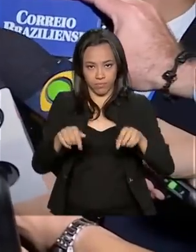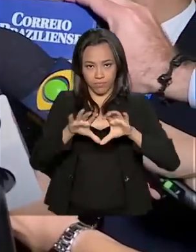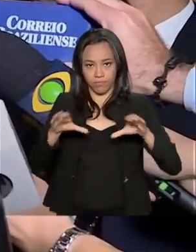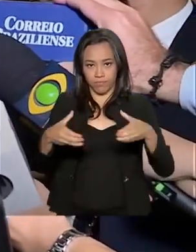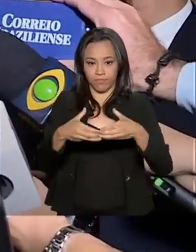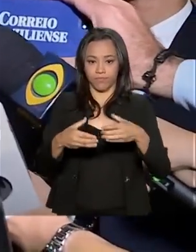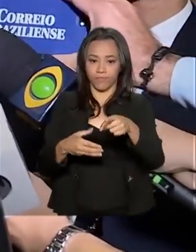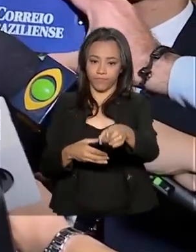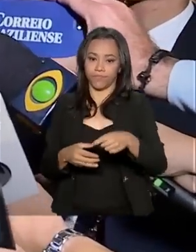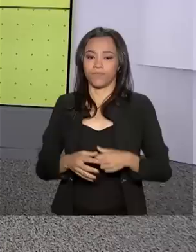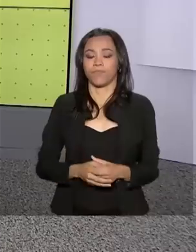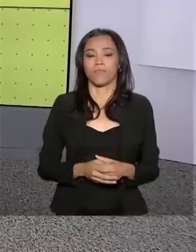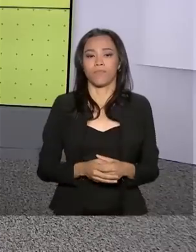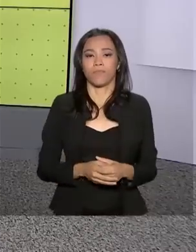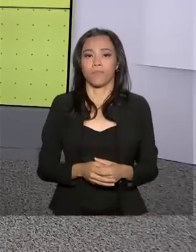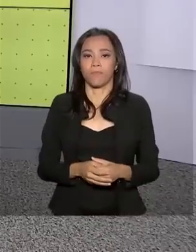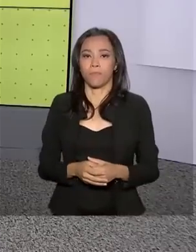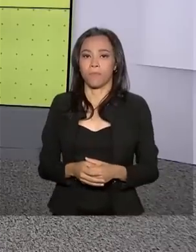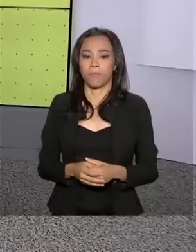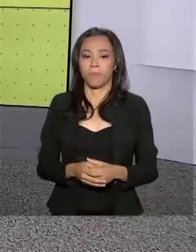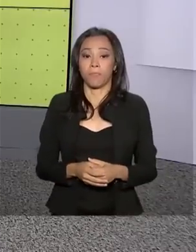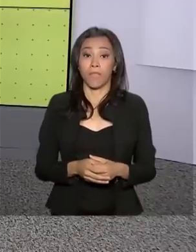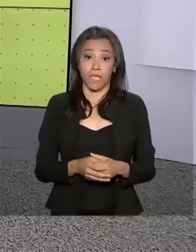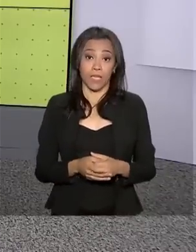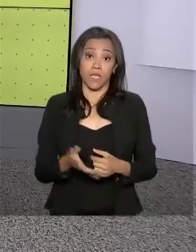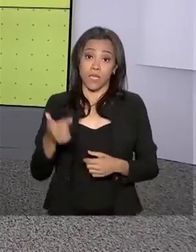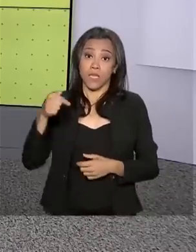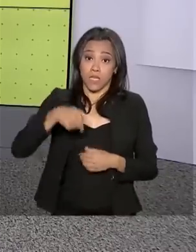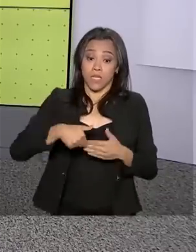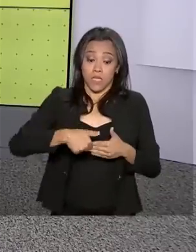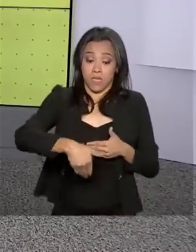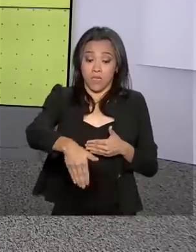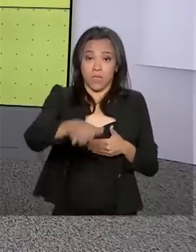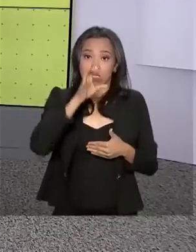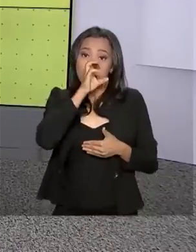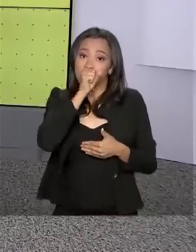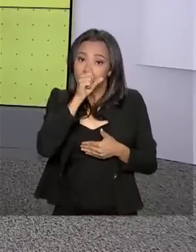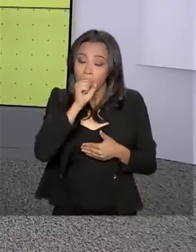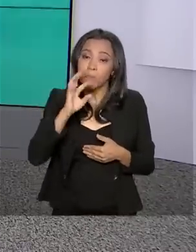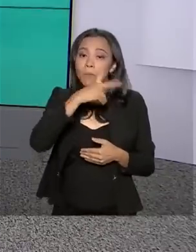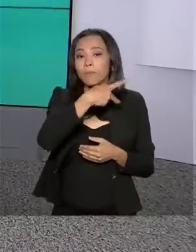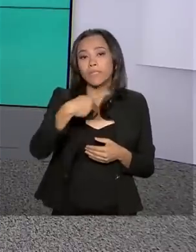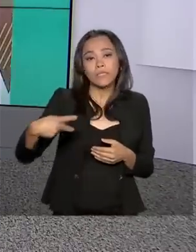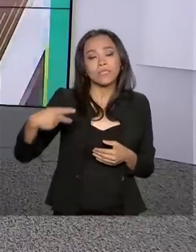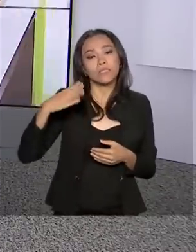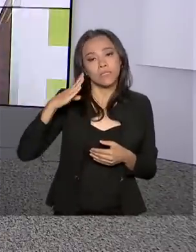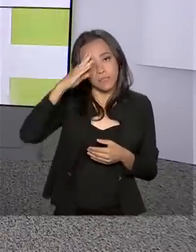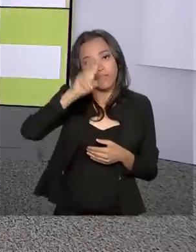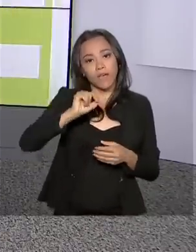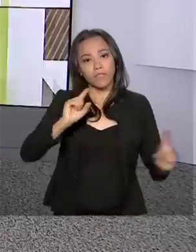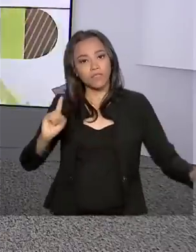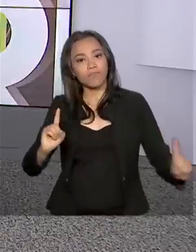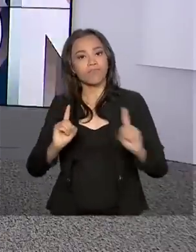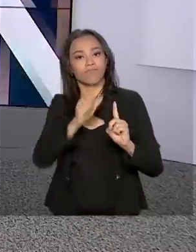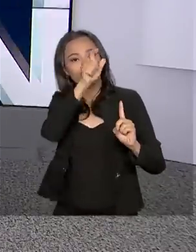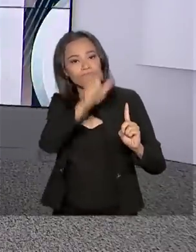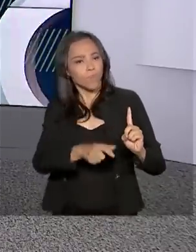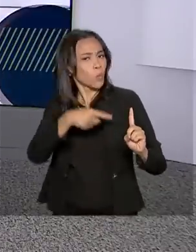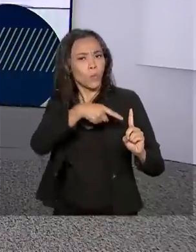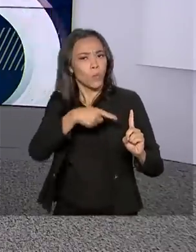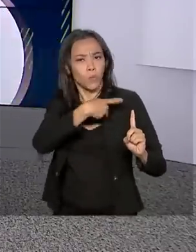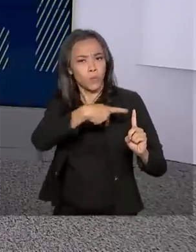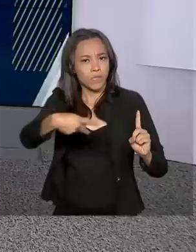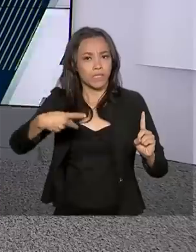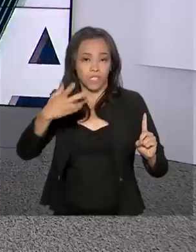Vamos ouvir ele falar. E neste sábado, o presidente brasileiro se encontra com Xi Jinping, da China. O